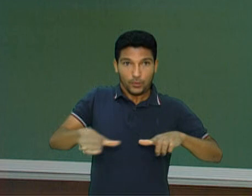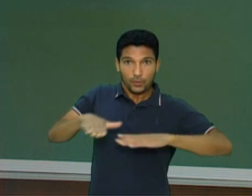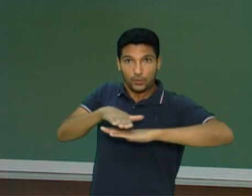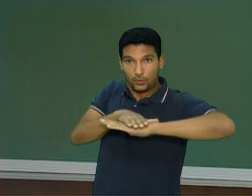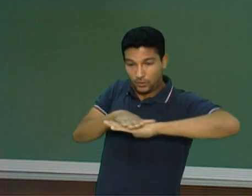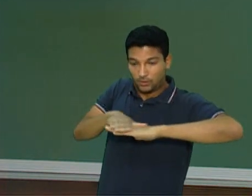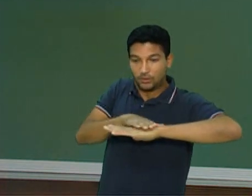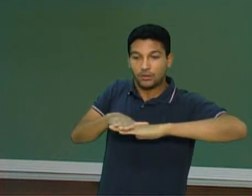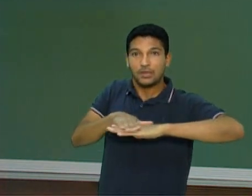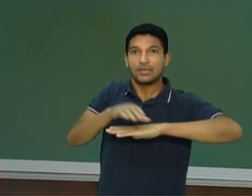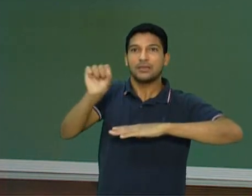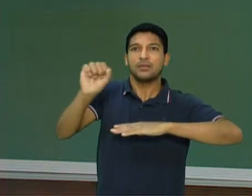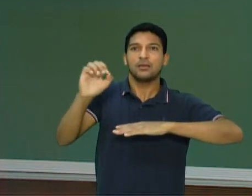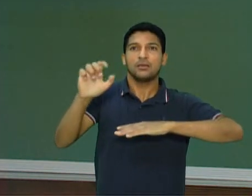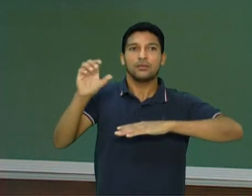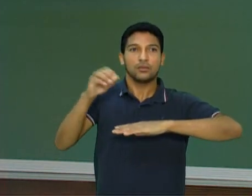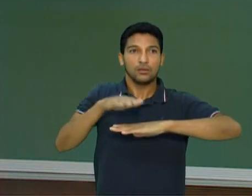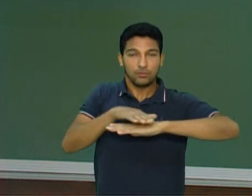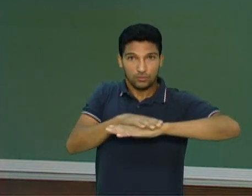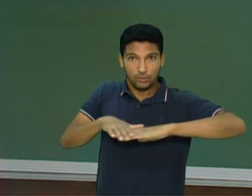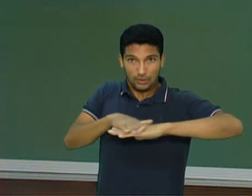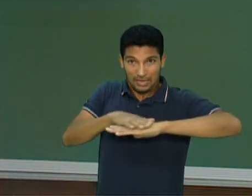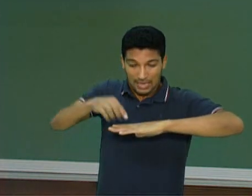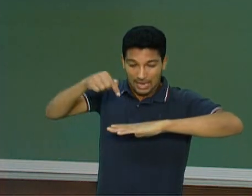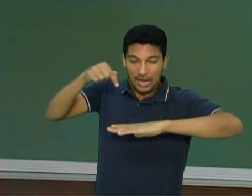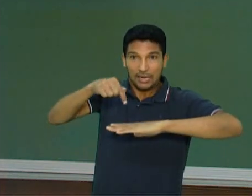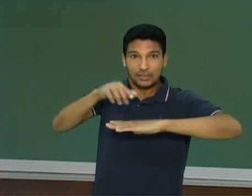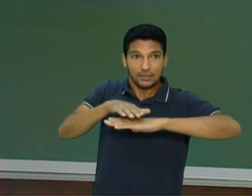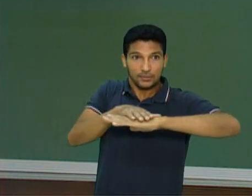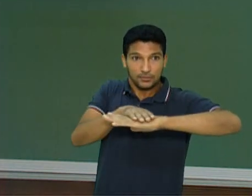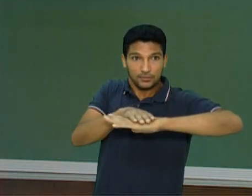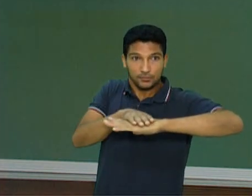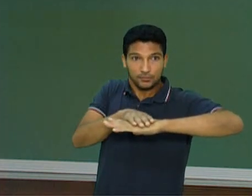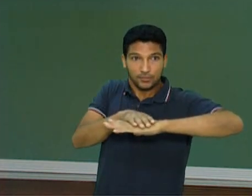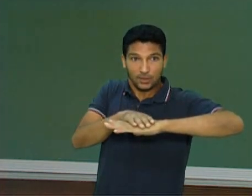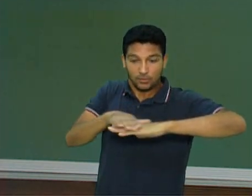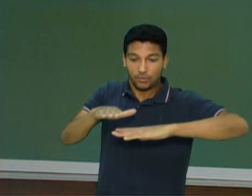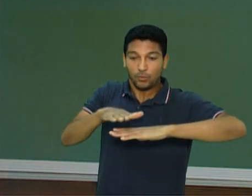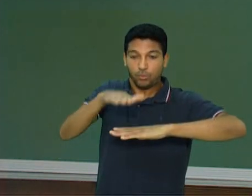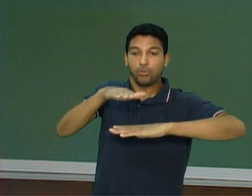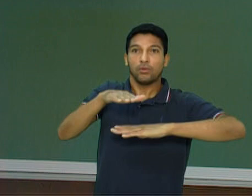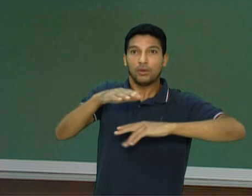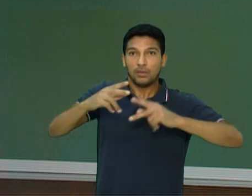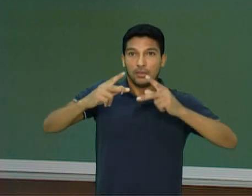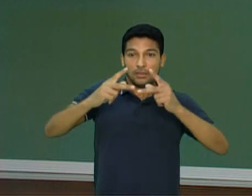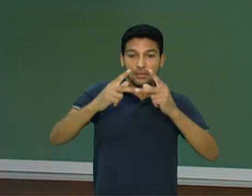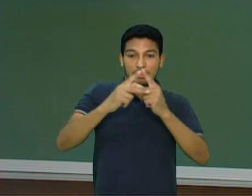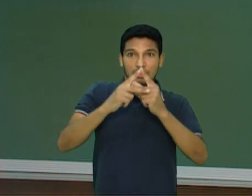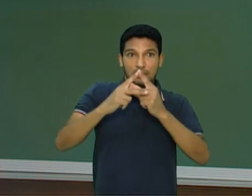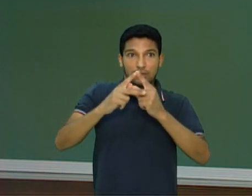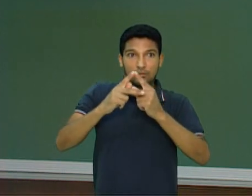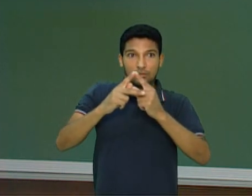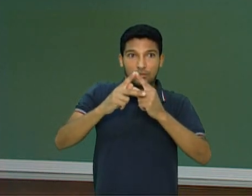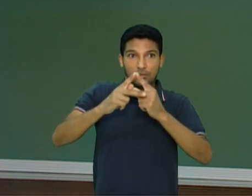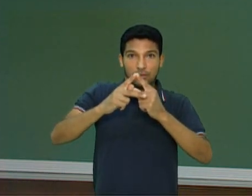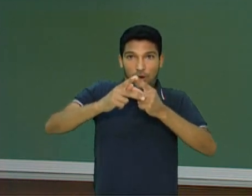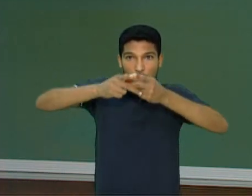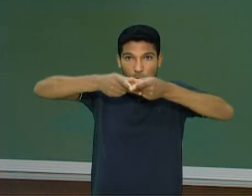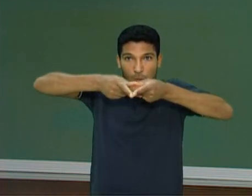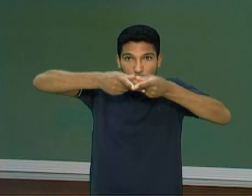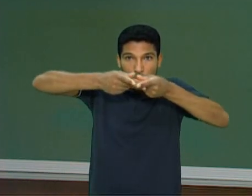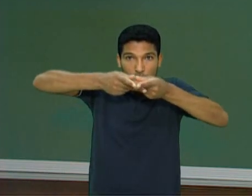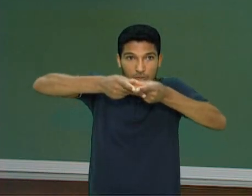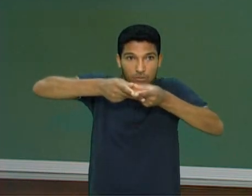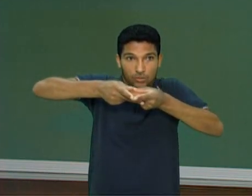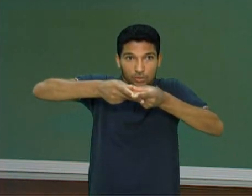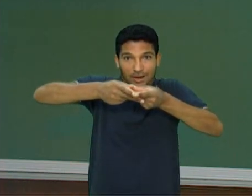o solo, né? E aí eu tenho um triângulo fora do solo, né, acima do solo. De alguma forma ele está penduradinho aqui. A